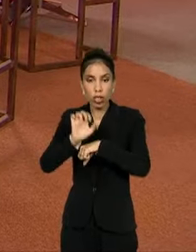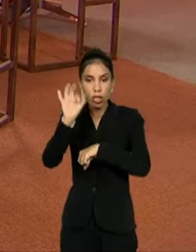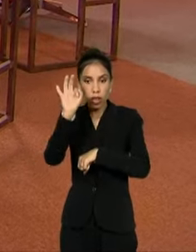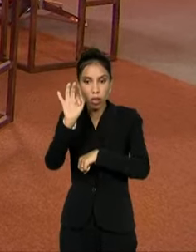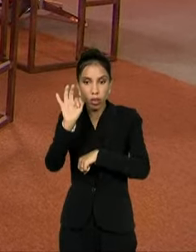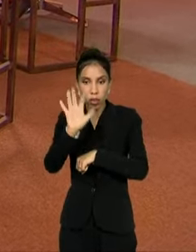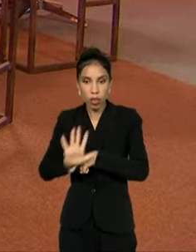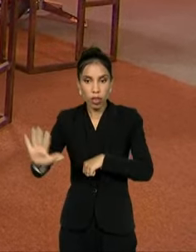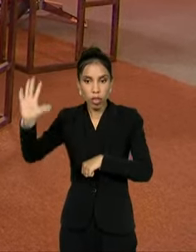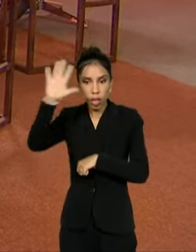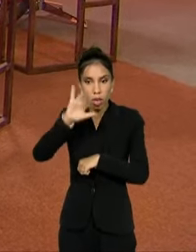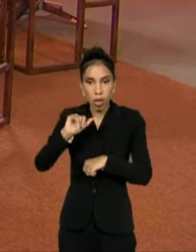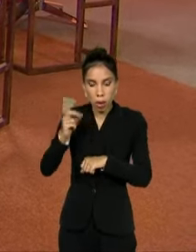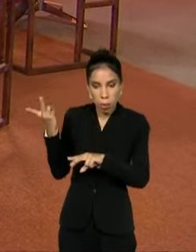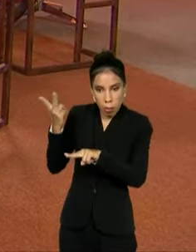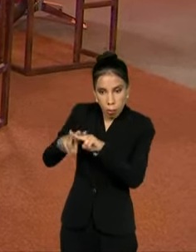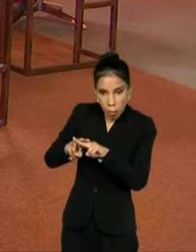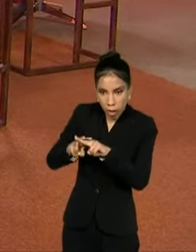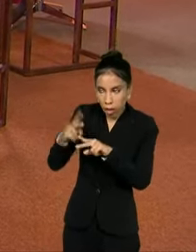nunca. Nunca.